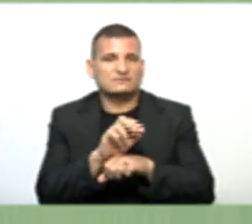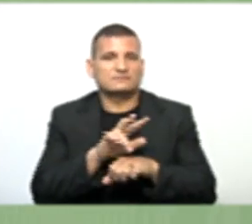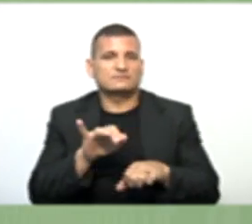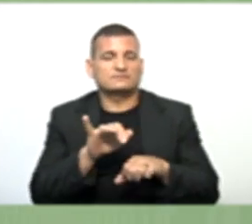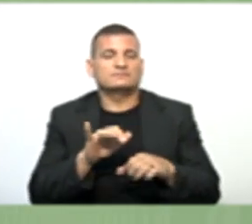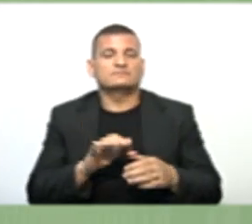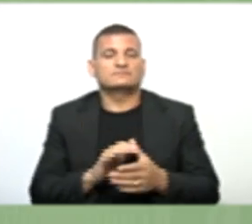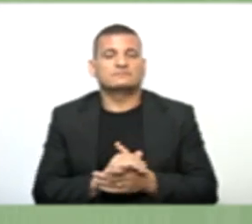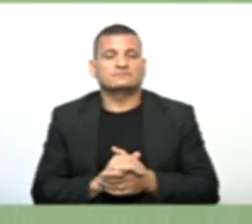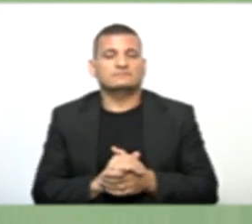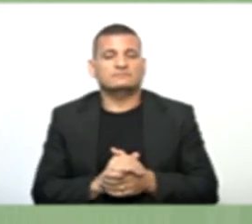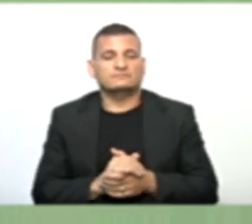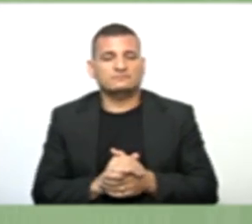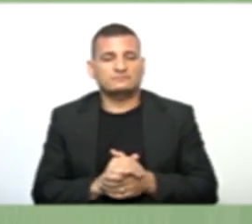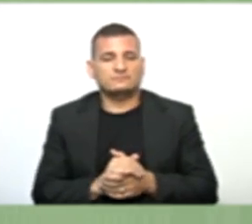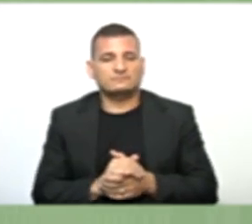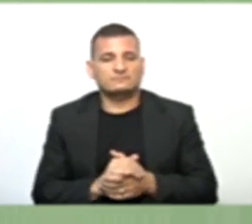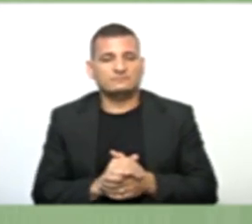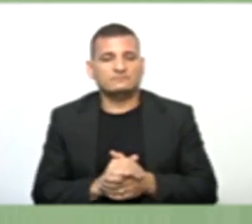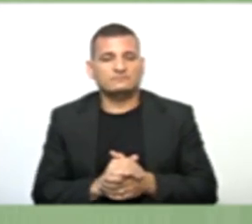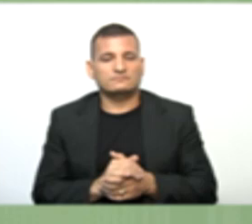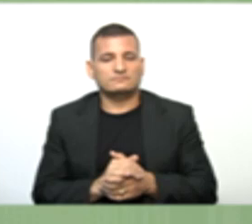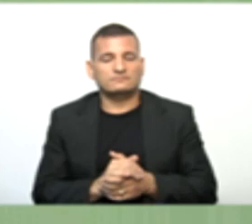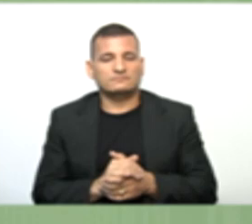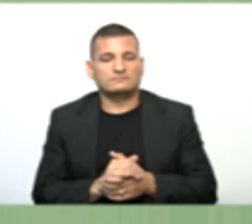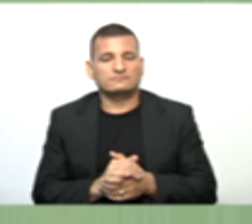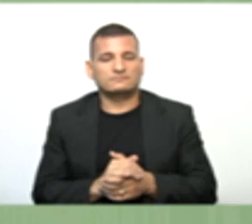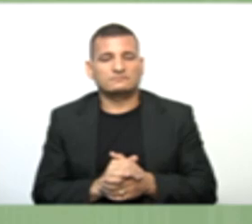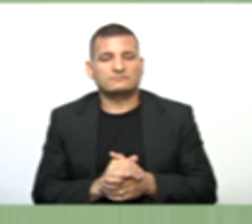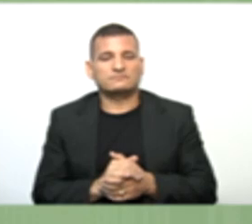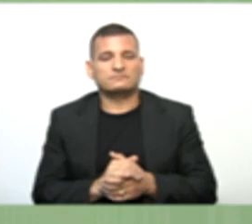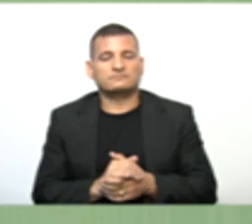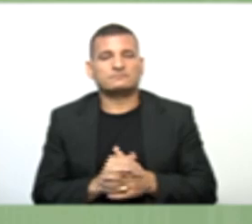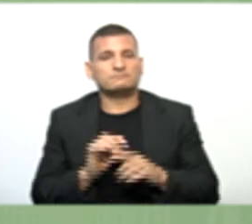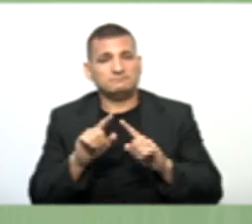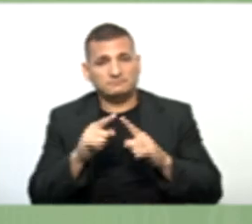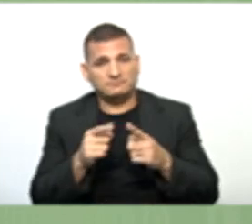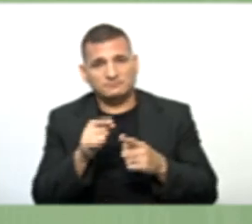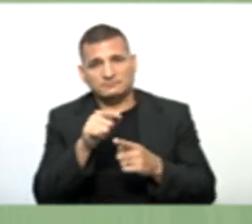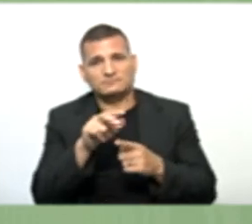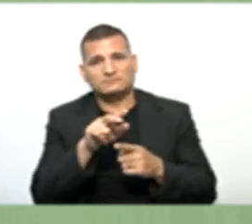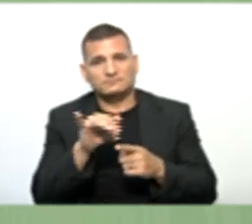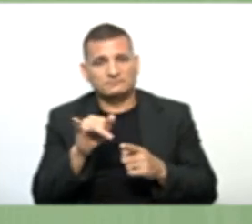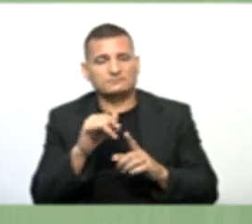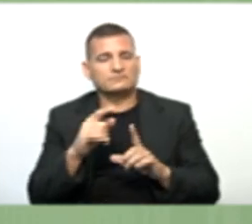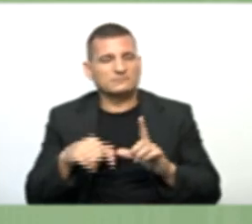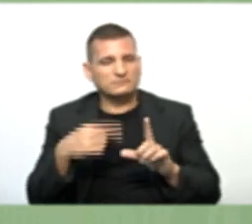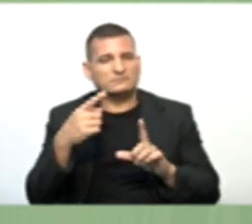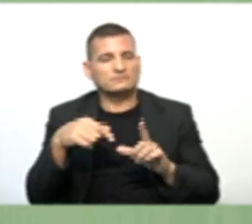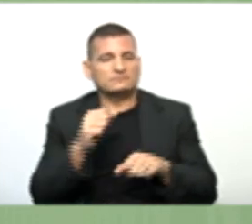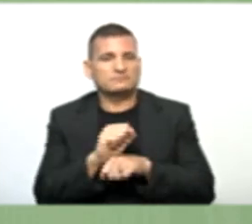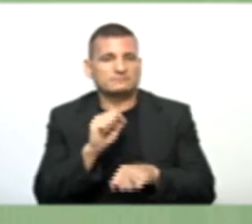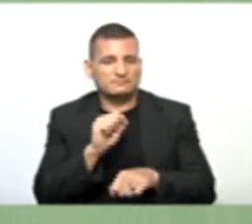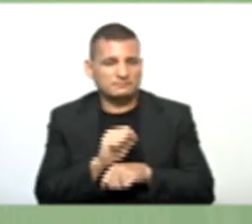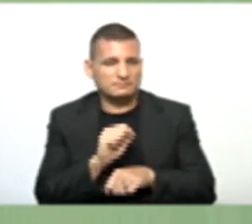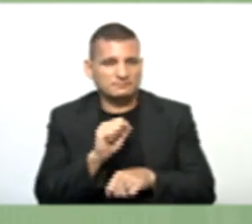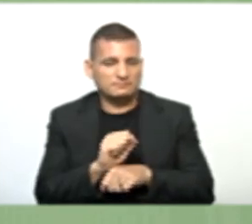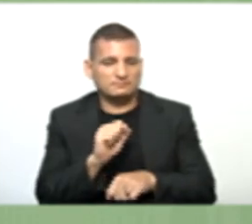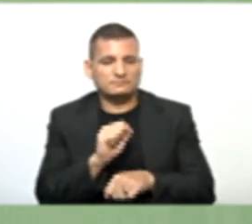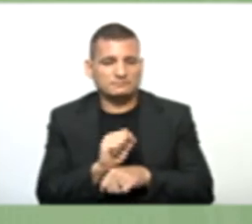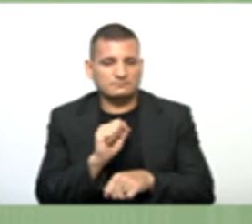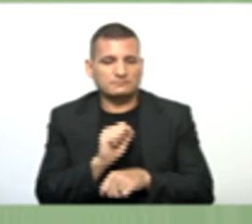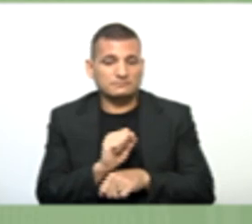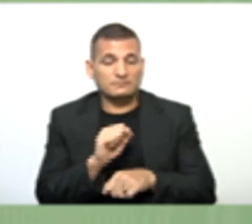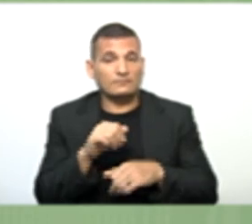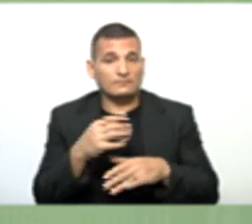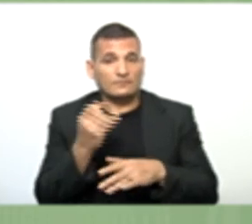momento. Isso, vai parar em algum momento, mas ele vai executar e a gente vai ficar esperando. Então é muito